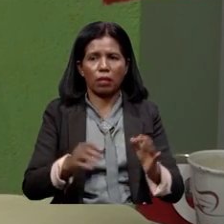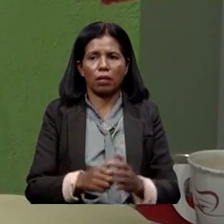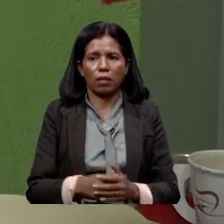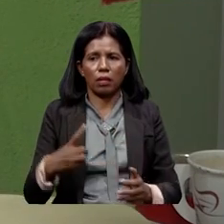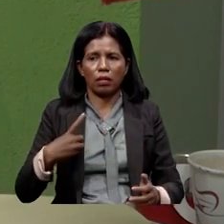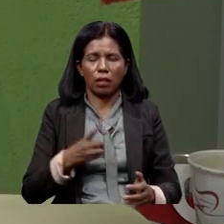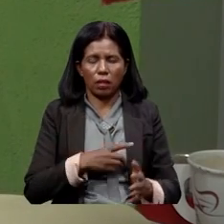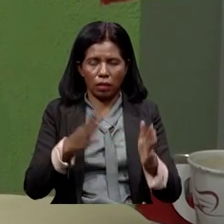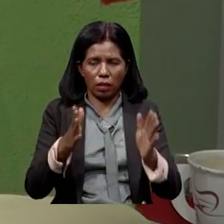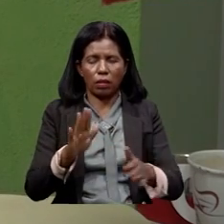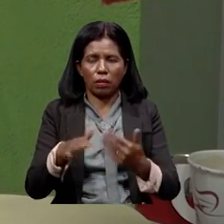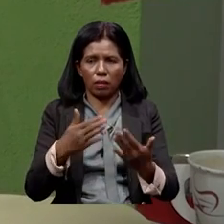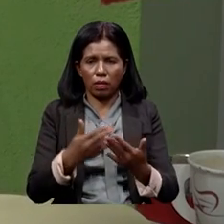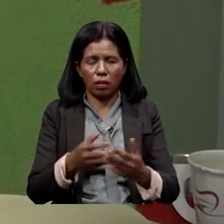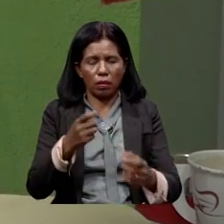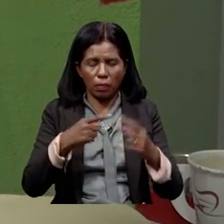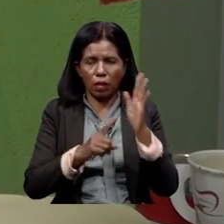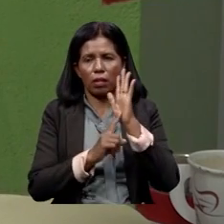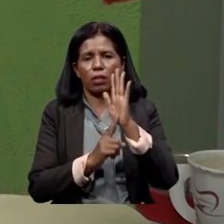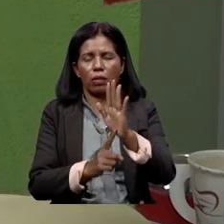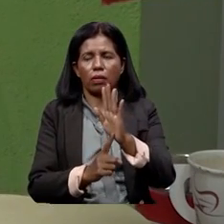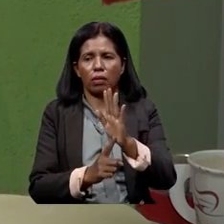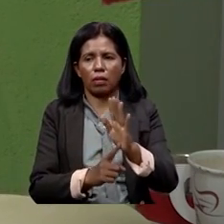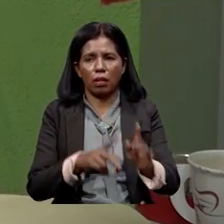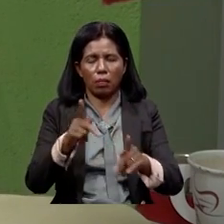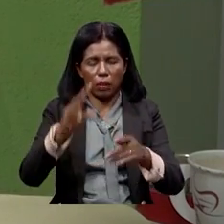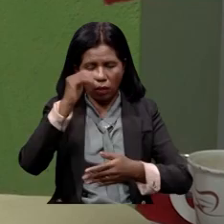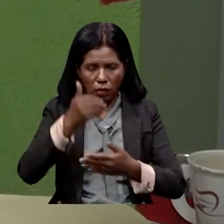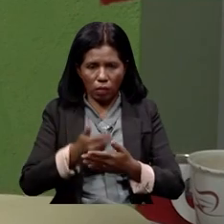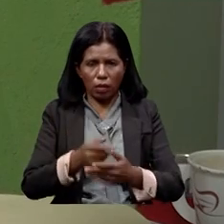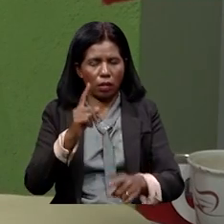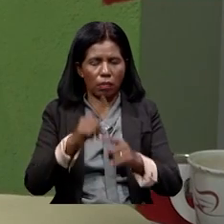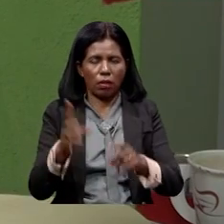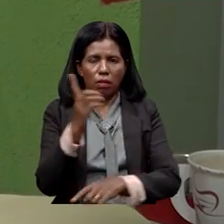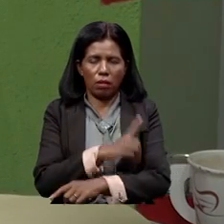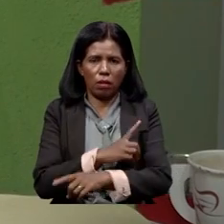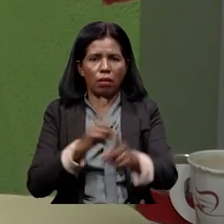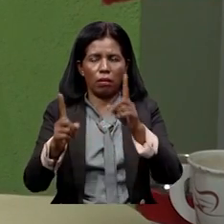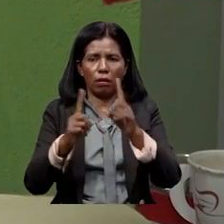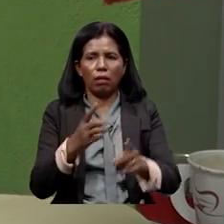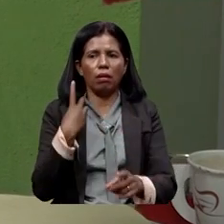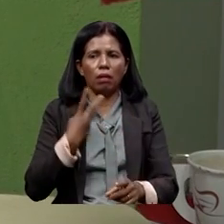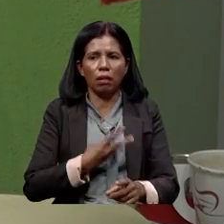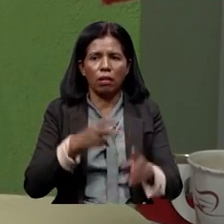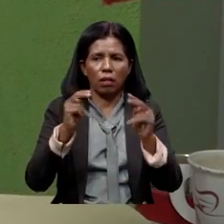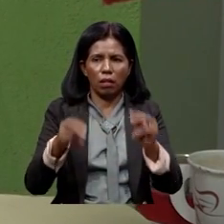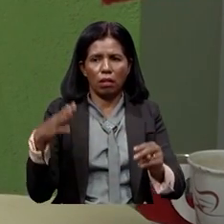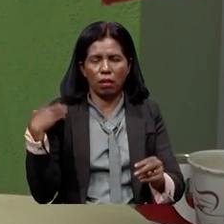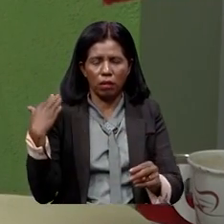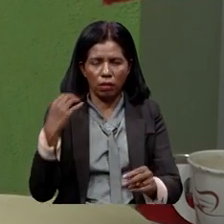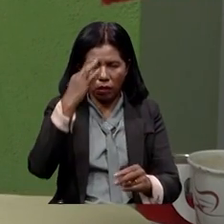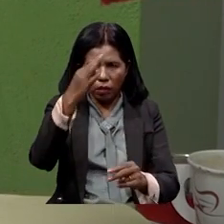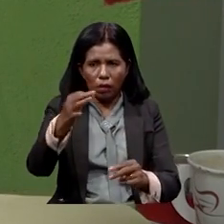deputado deputada sira quando ba hato que está o ser nem povo nem uma label lor lor hakila dia ita tem que resolve ne ba